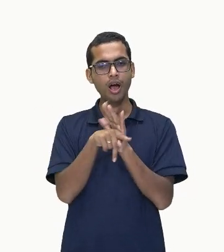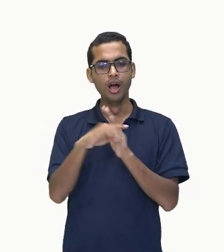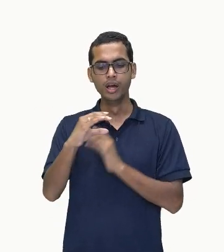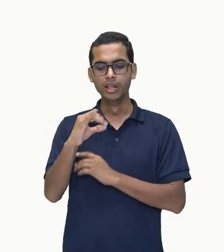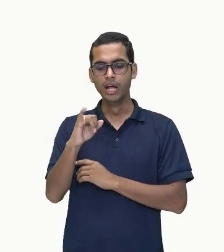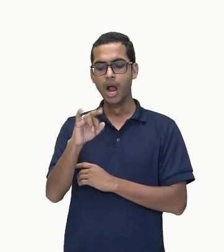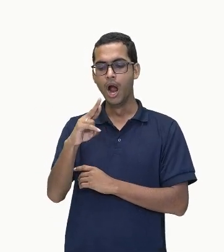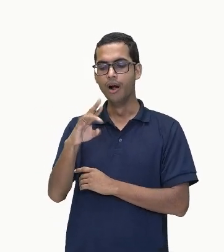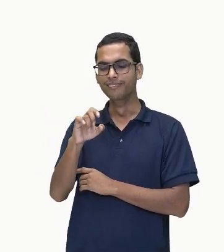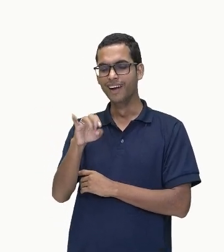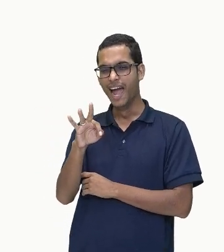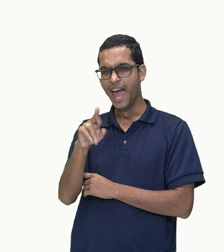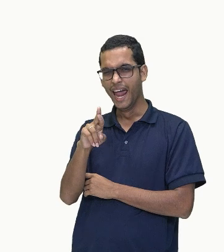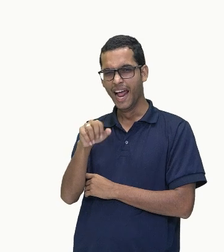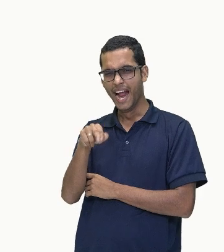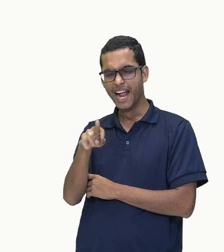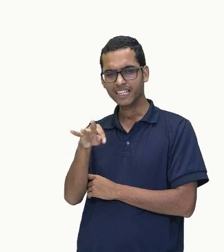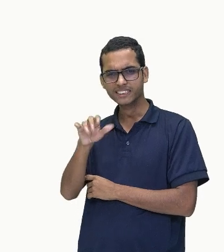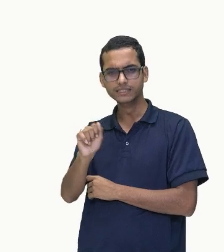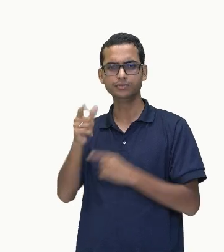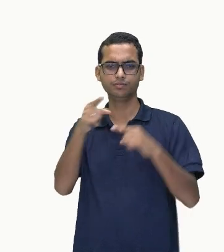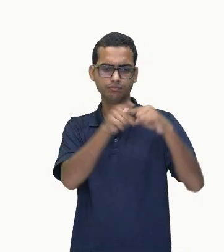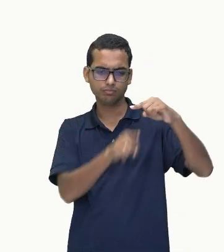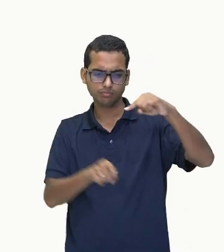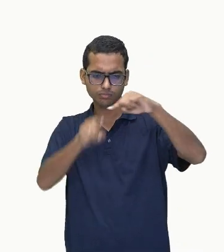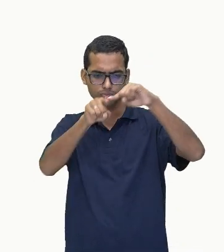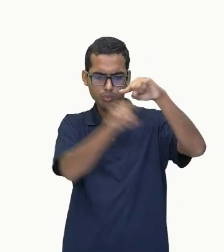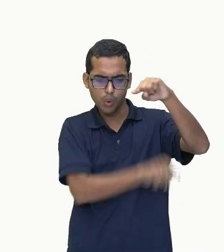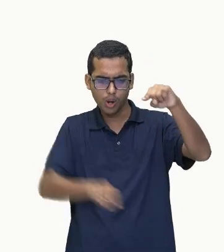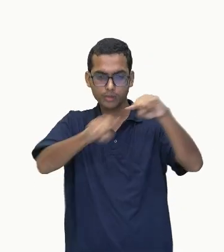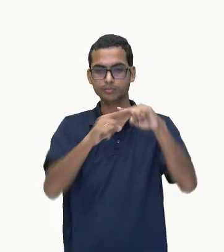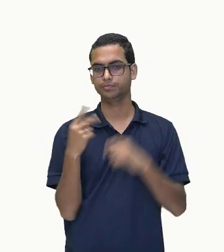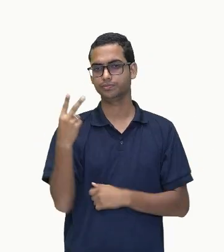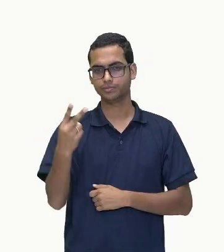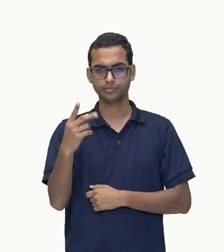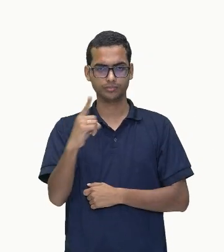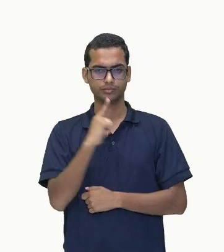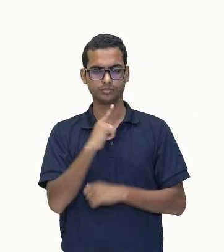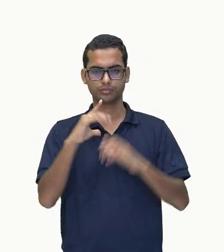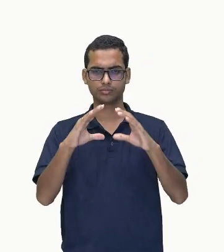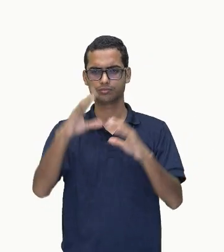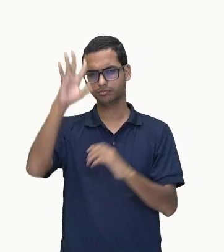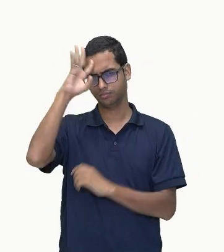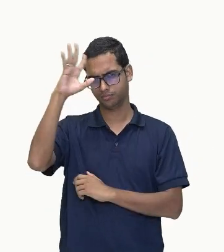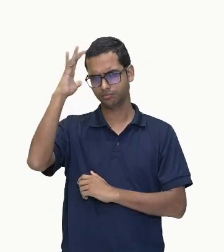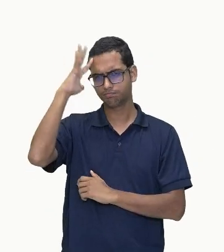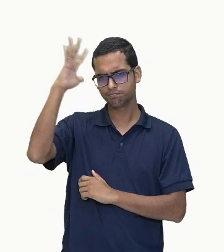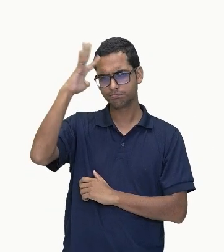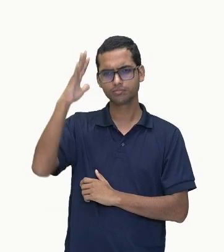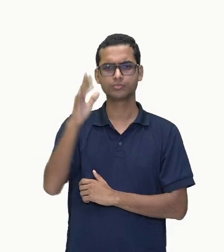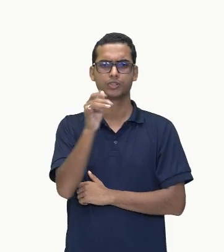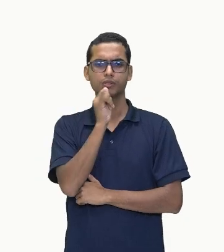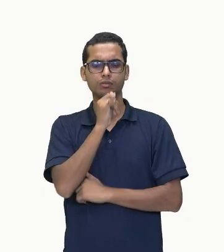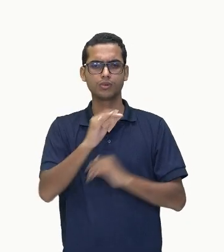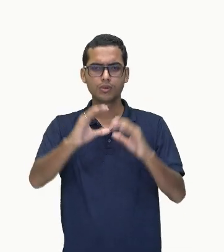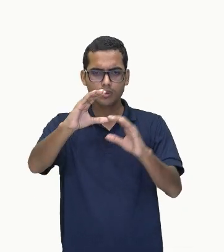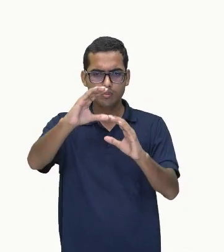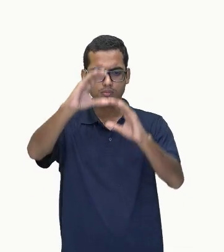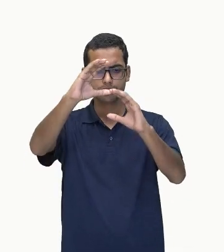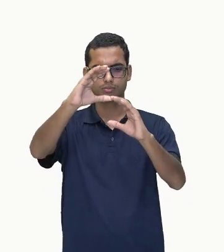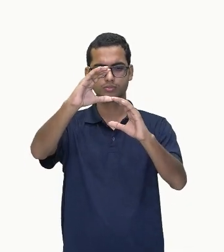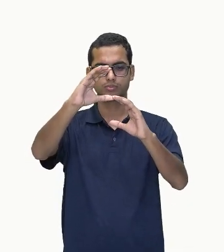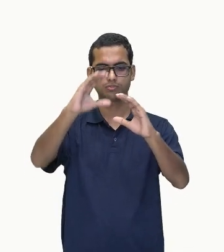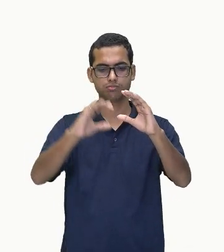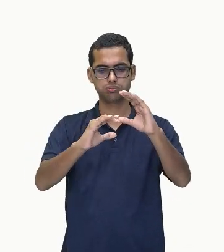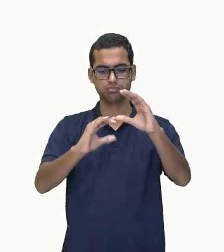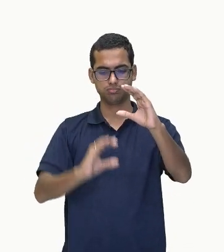pegue essa circunferência, essa banda aqui, essa metade, né? E junte com essa outra daqui de cima.